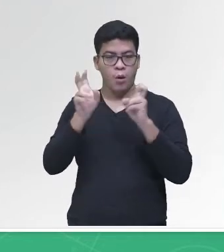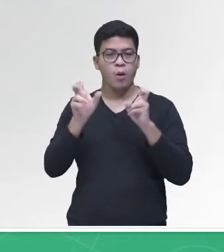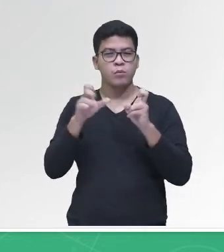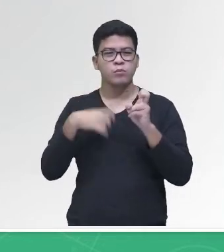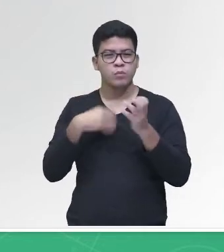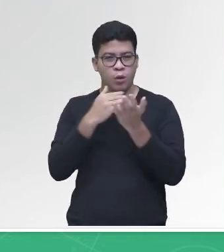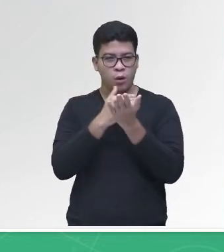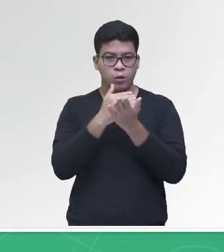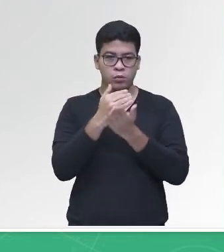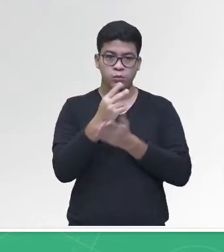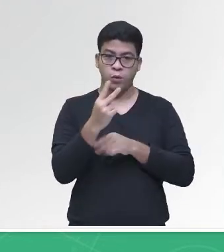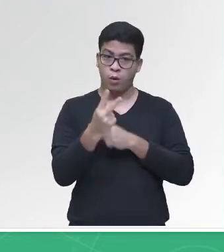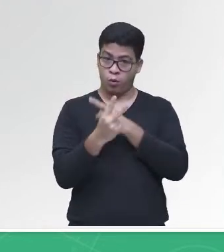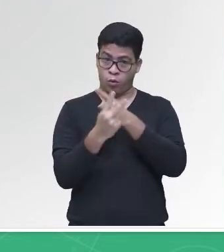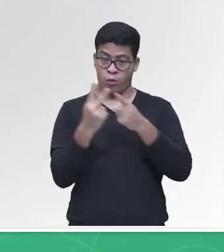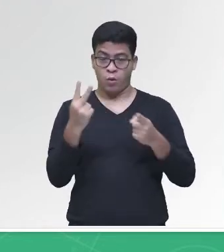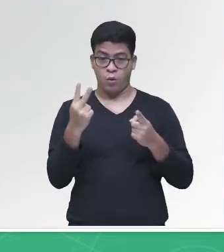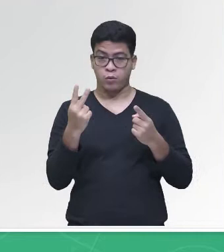2 corpos